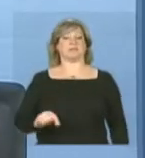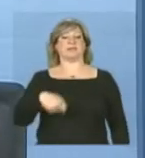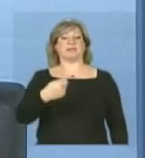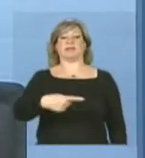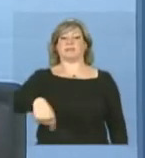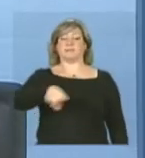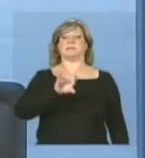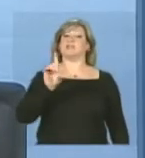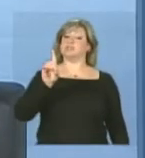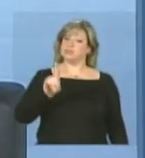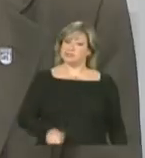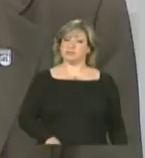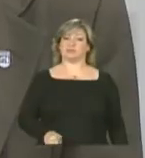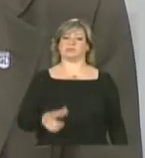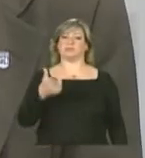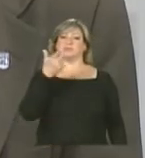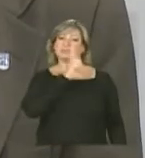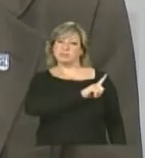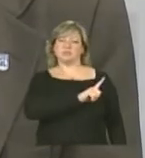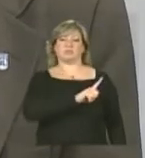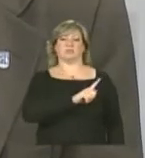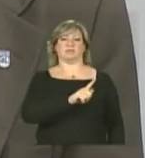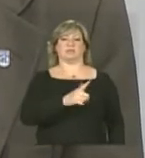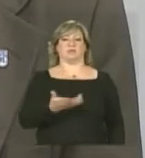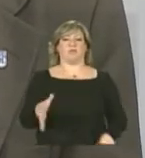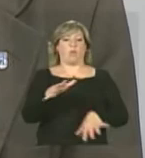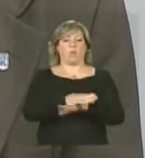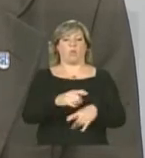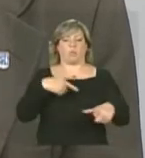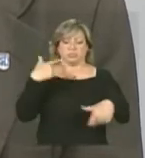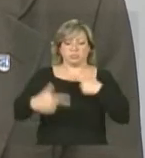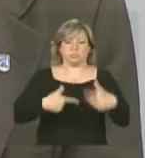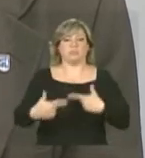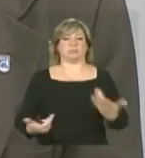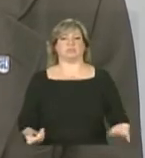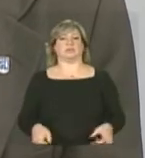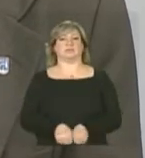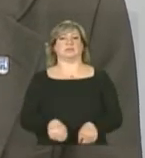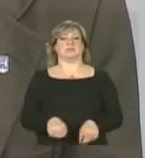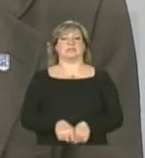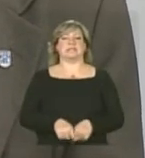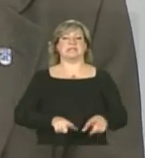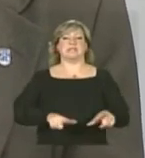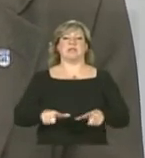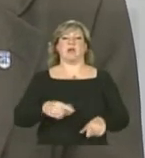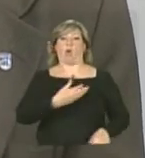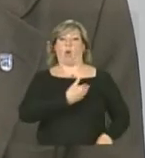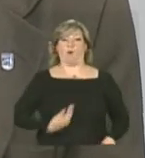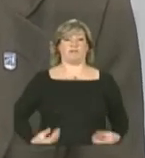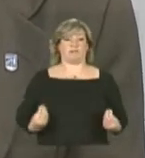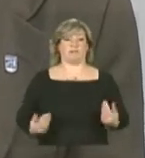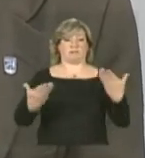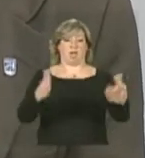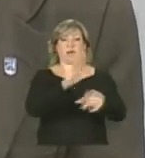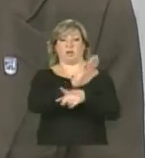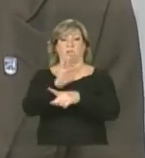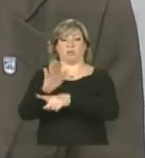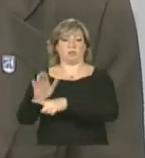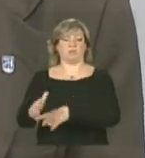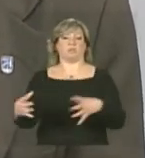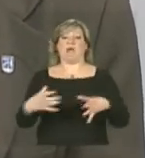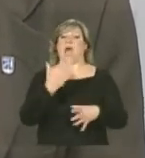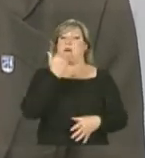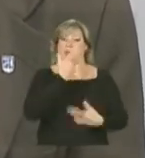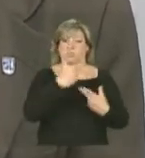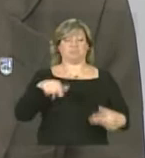ele, enfim, acesso à inclusão produtiva, aos serviços públicos e à